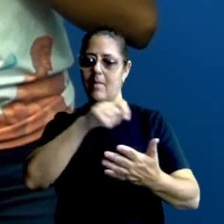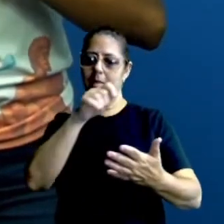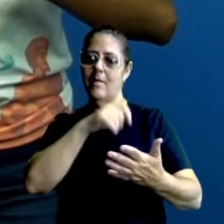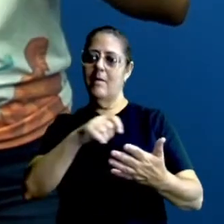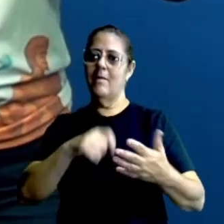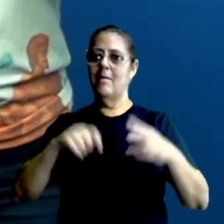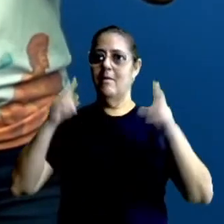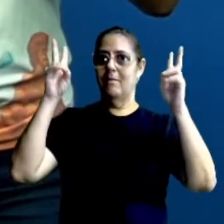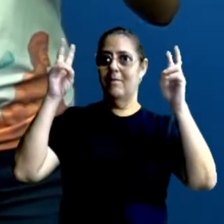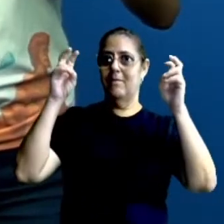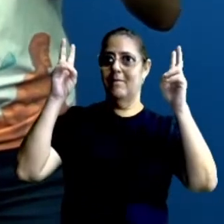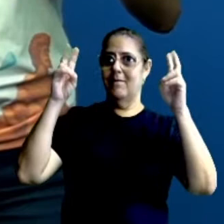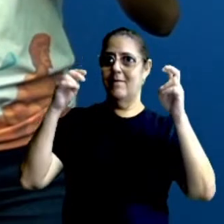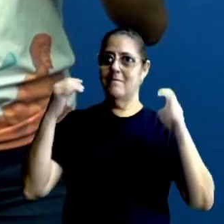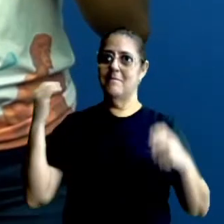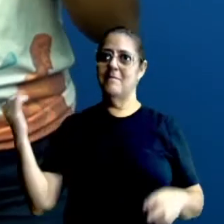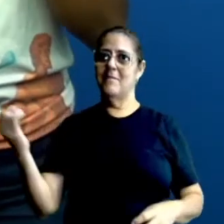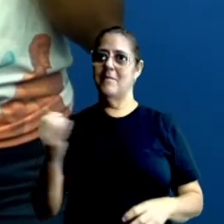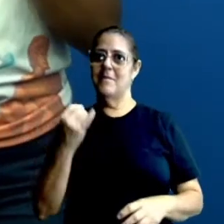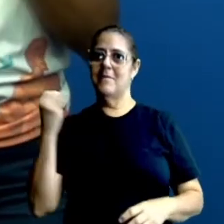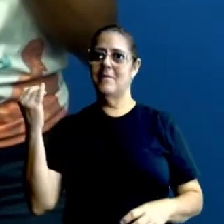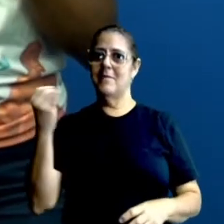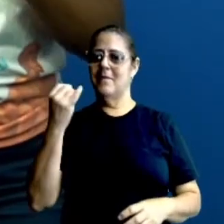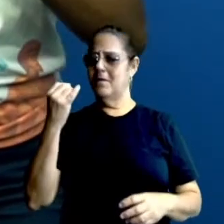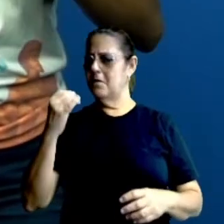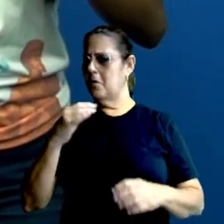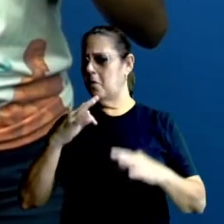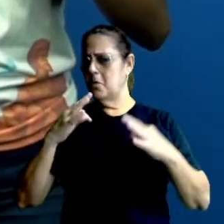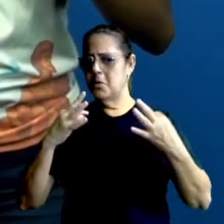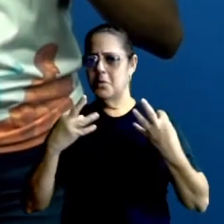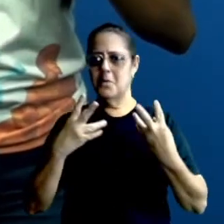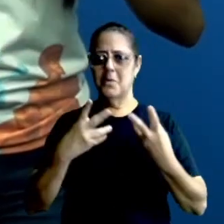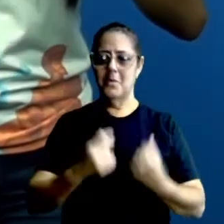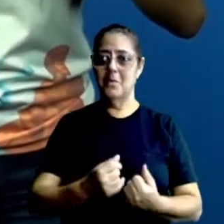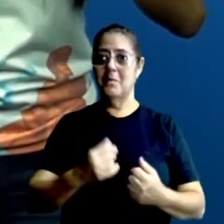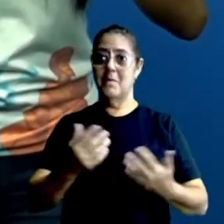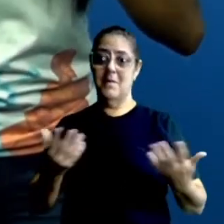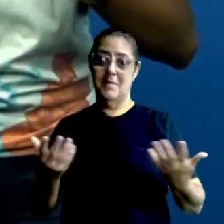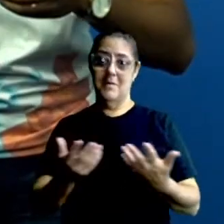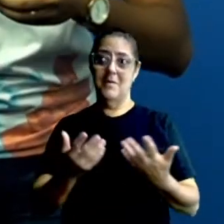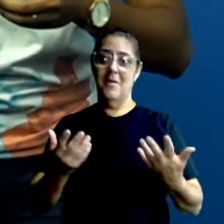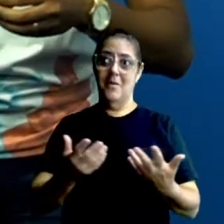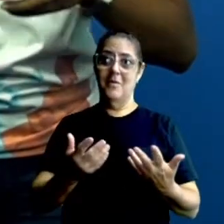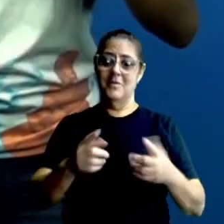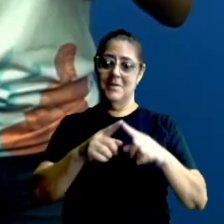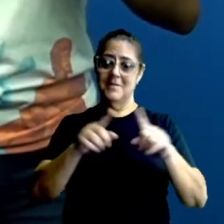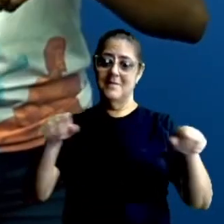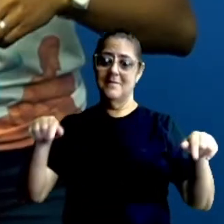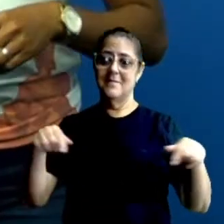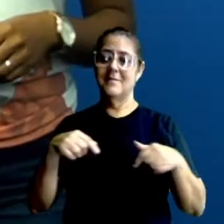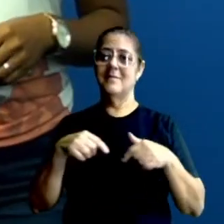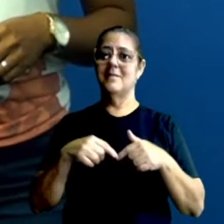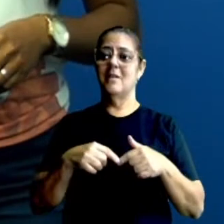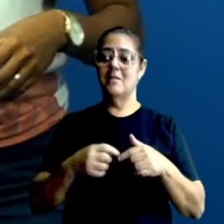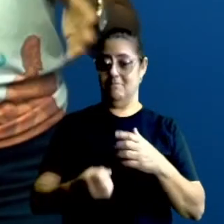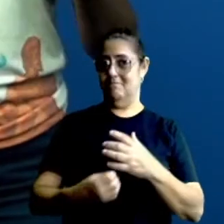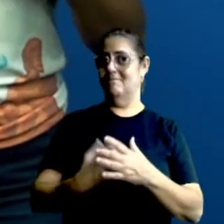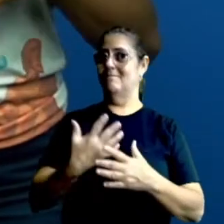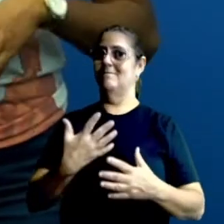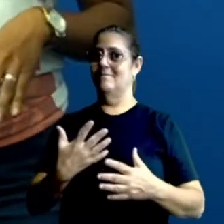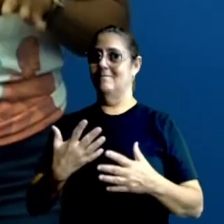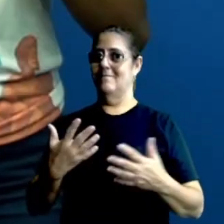notação porque o tema de hoje é muito importante como todo mas hoje tem a ver com a nossa sala de aula vamos